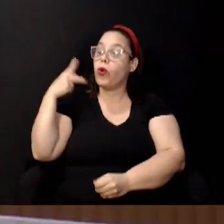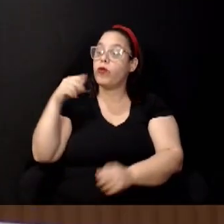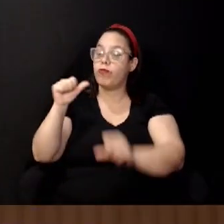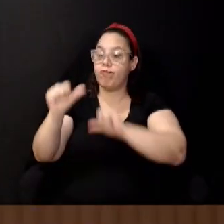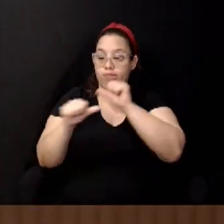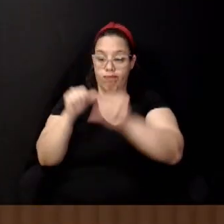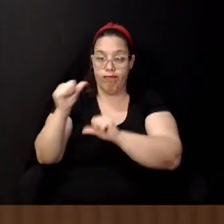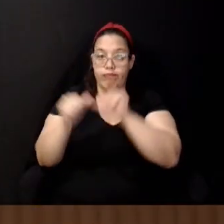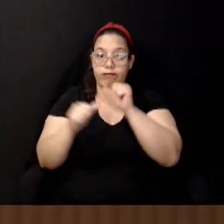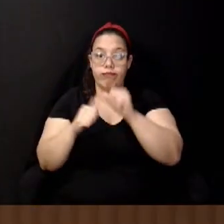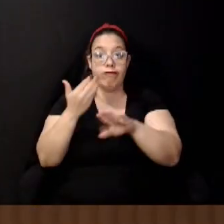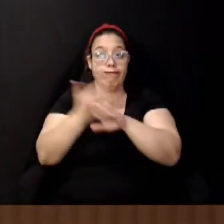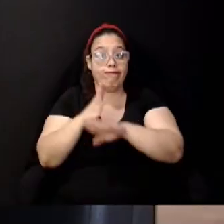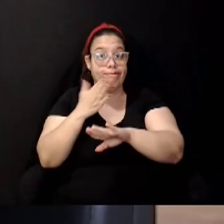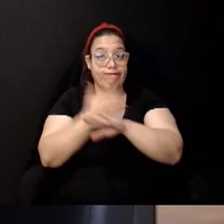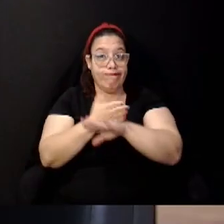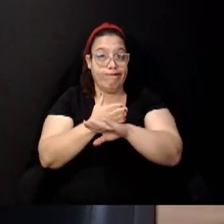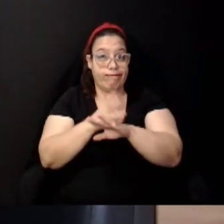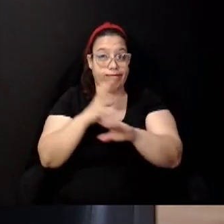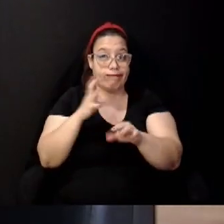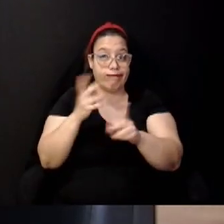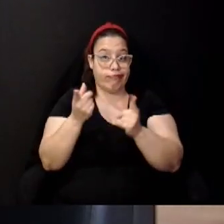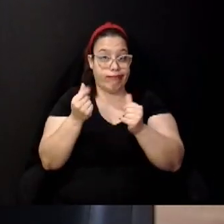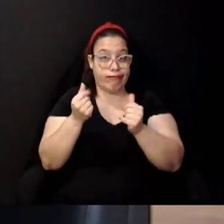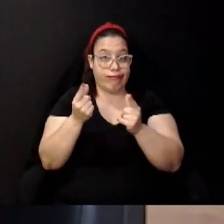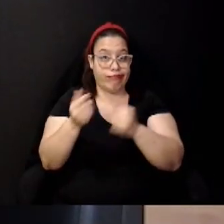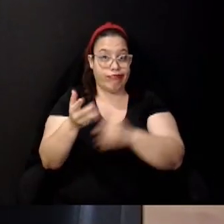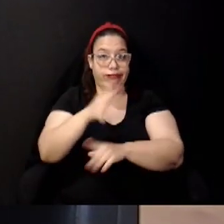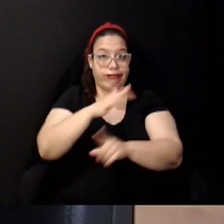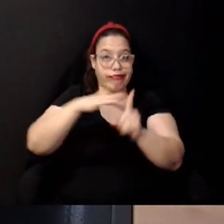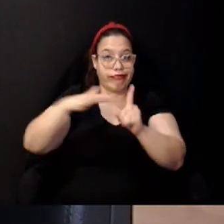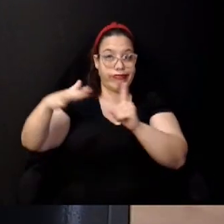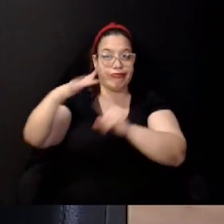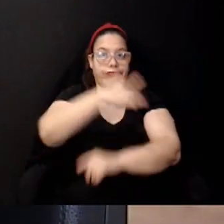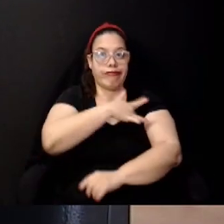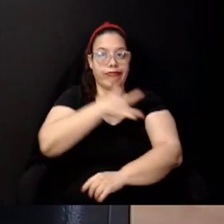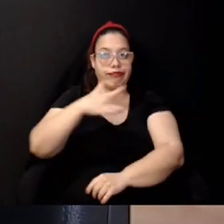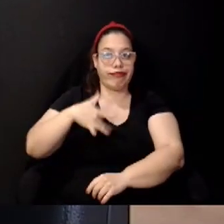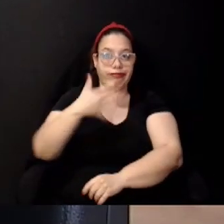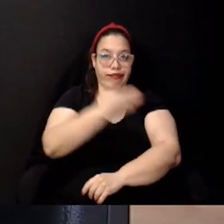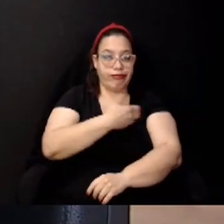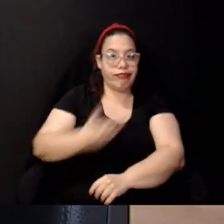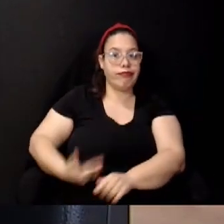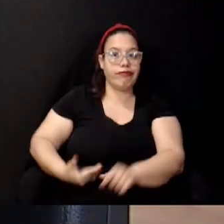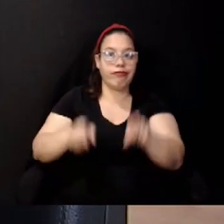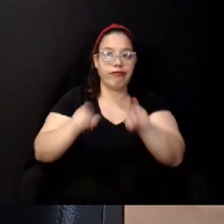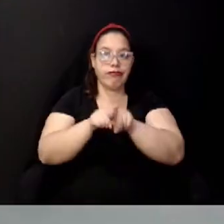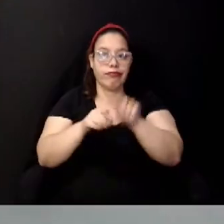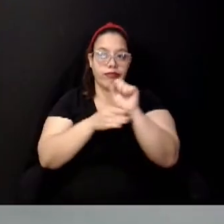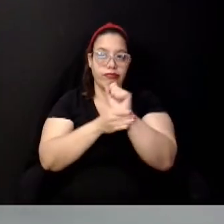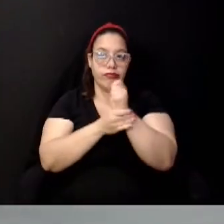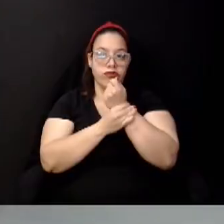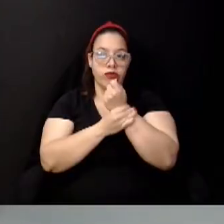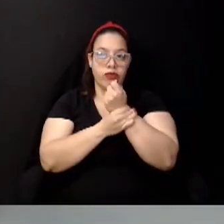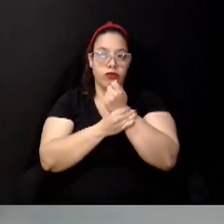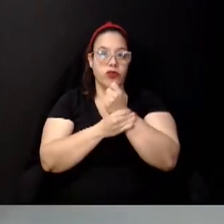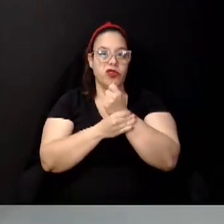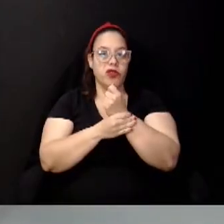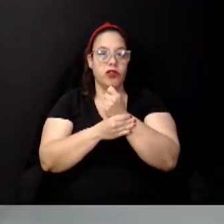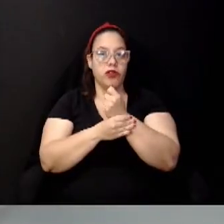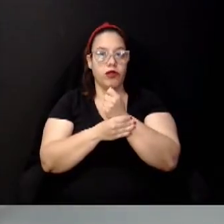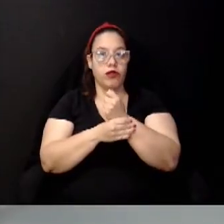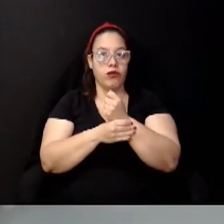prática que afeta a economia, o meio ambiente, a saúde pública, também a segurança dos motoristas. É um projeto de